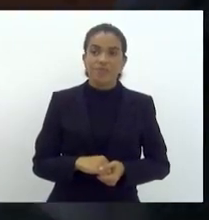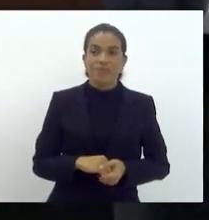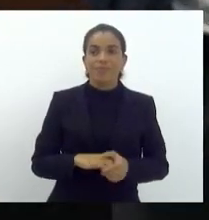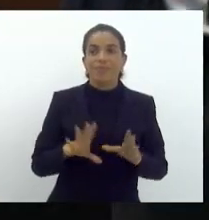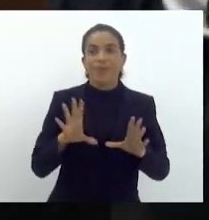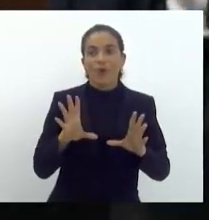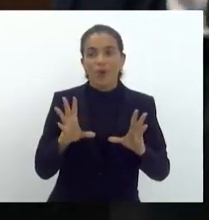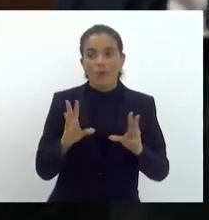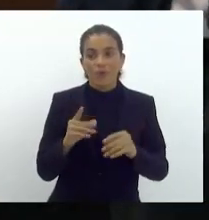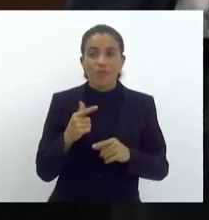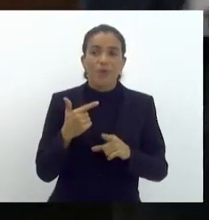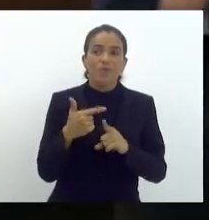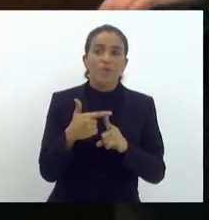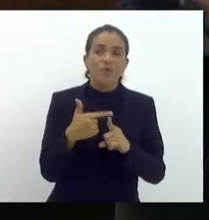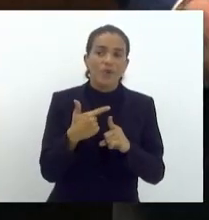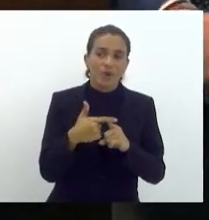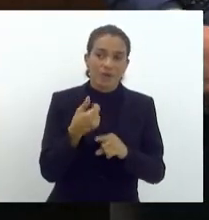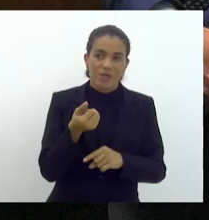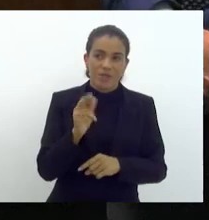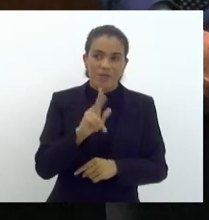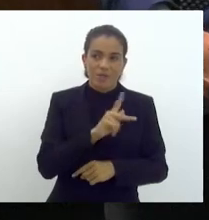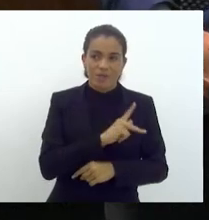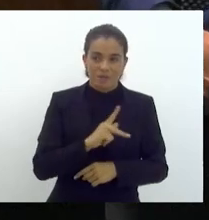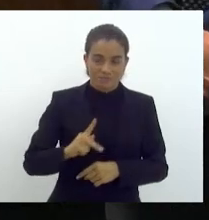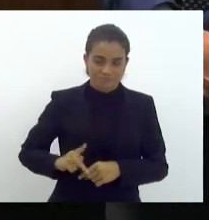porque o Senhor